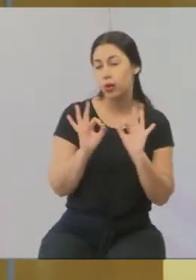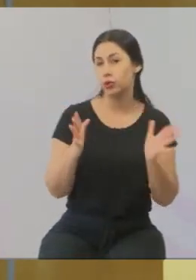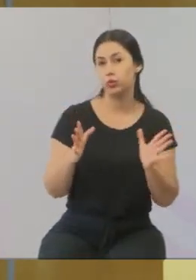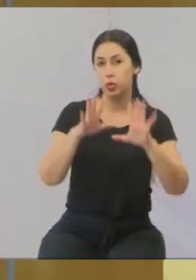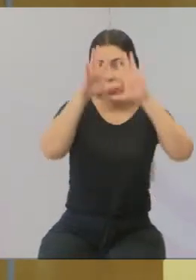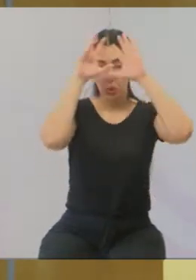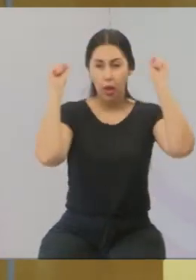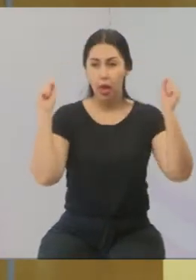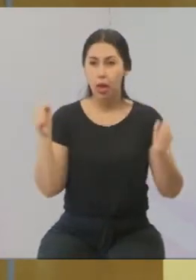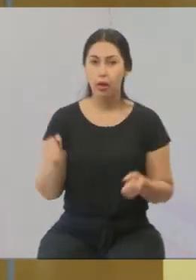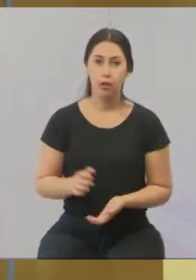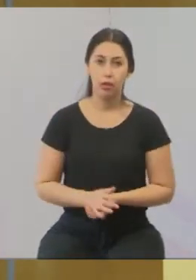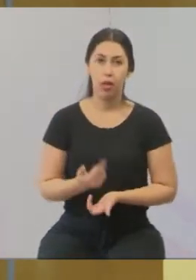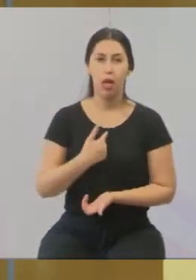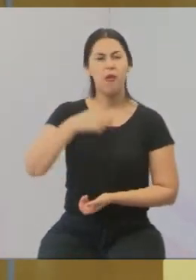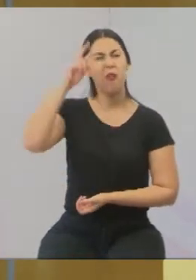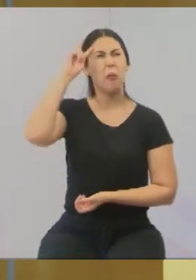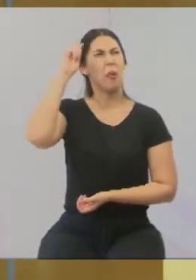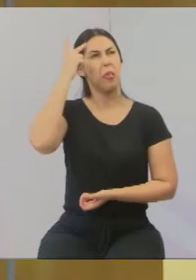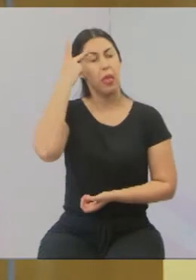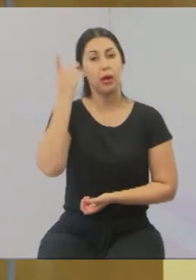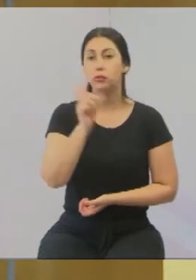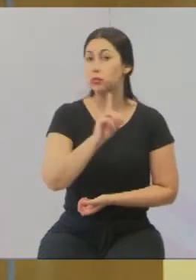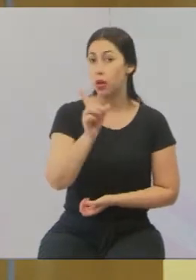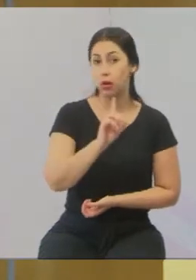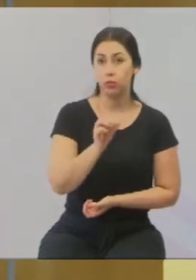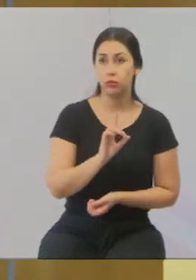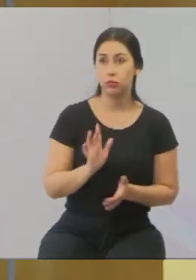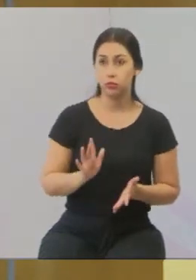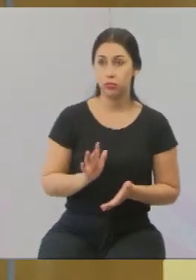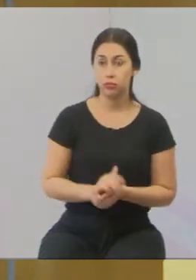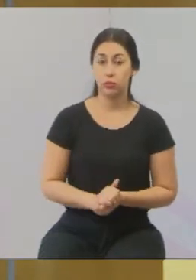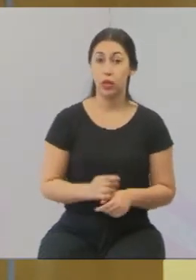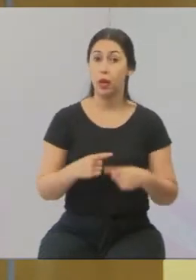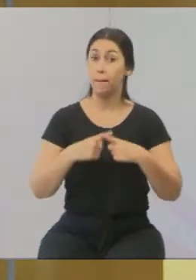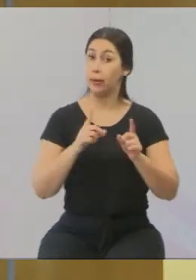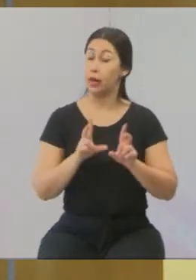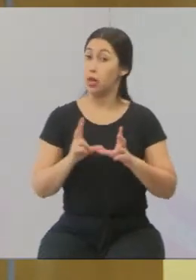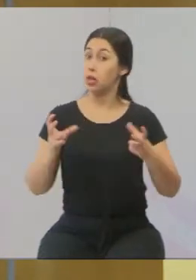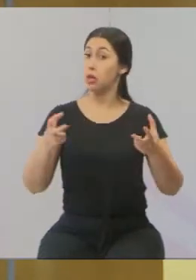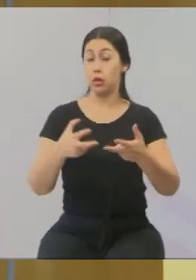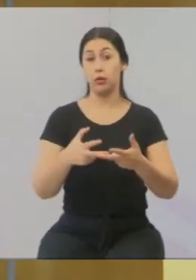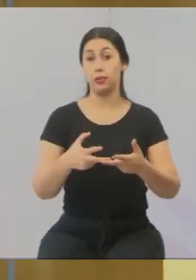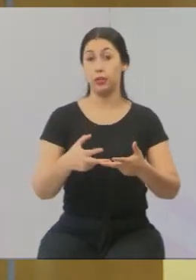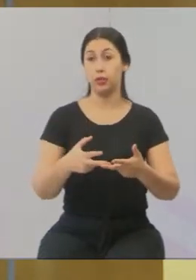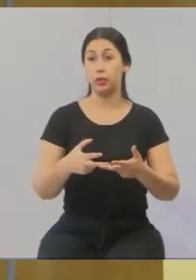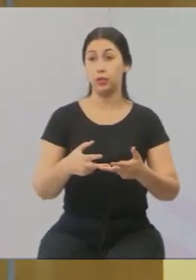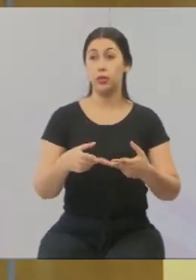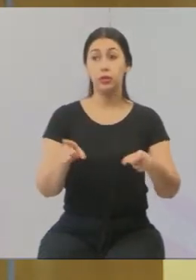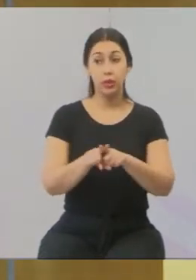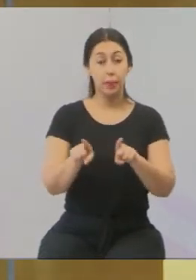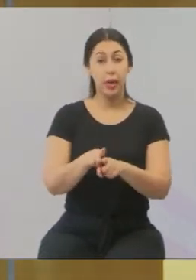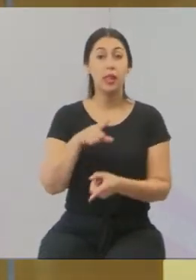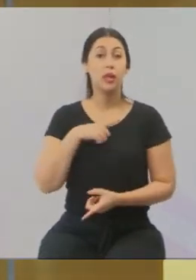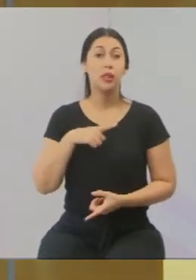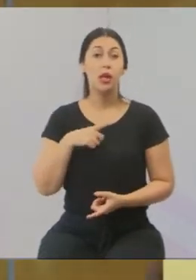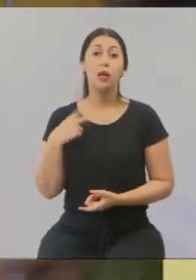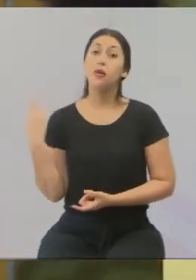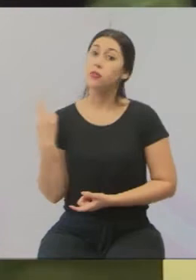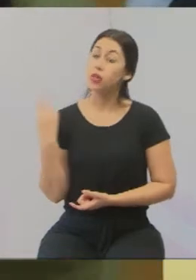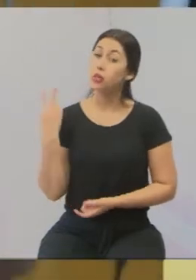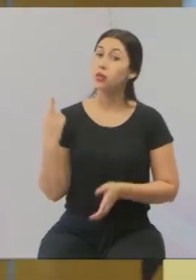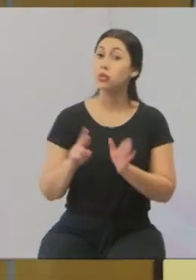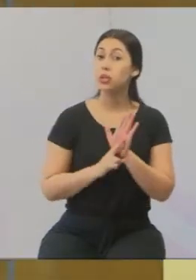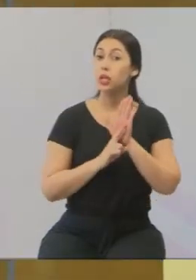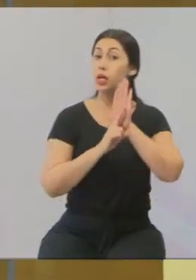de Contas que vai mudar a minha cabeça ou de vocês, não deveriam. A Câmara, ela é exatamente composta por vereadores que são